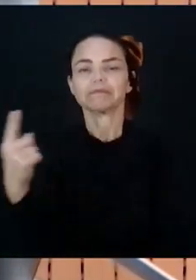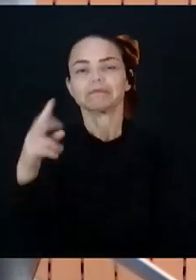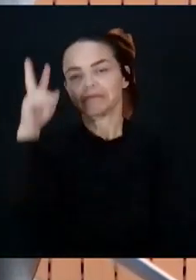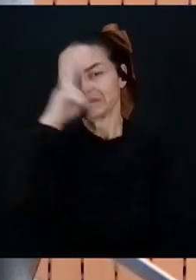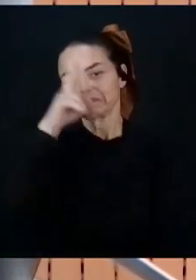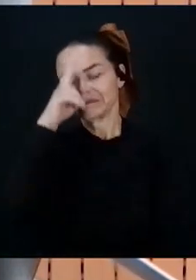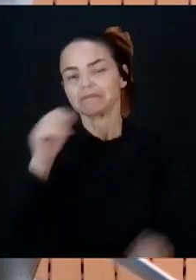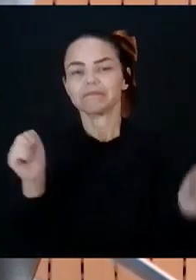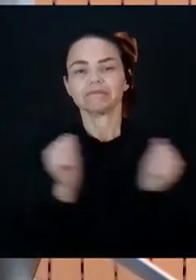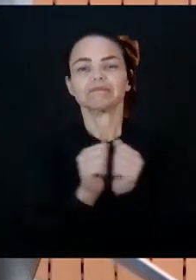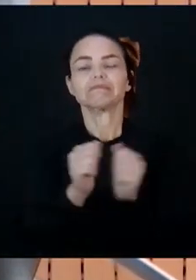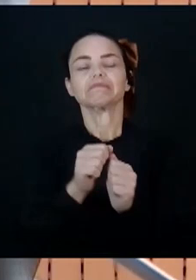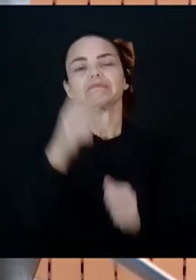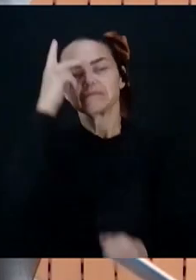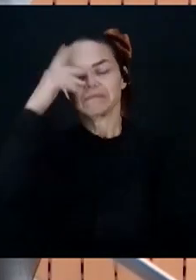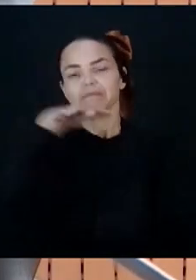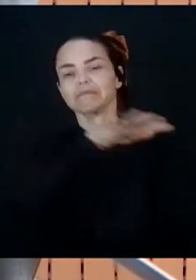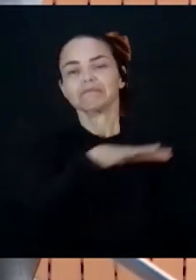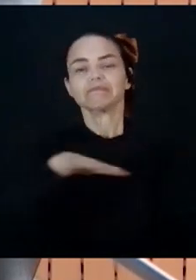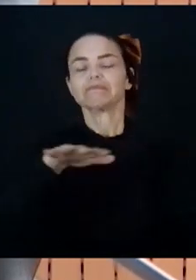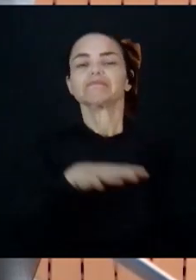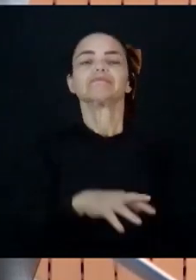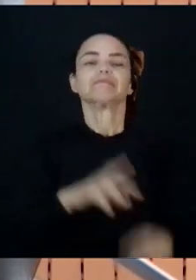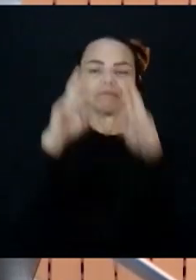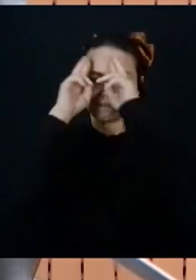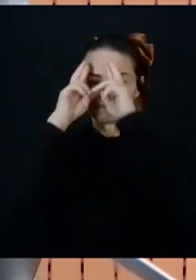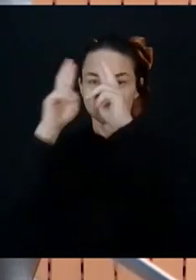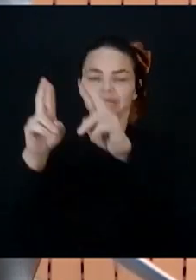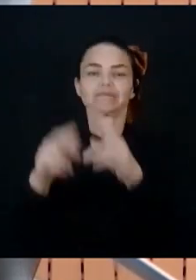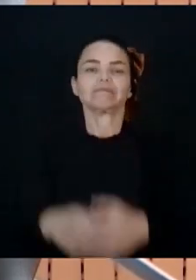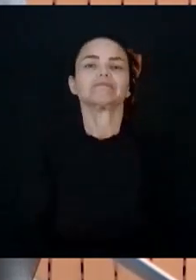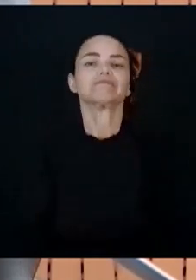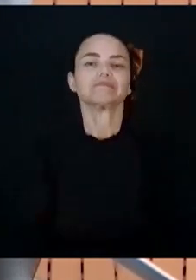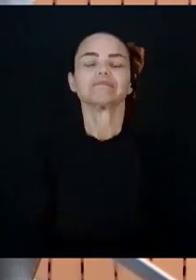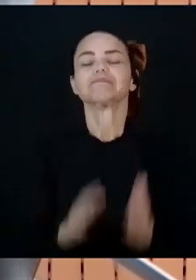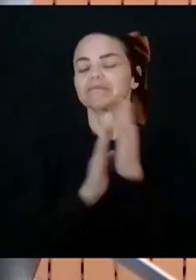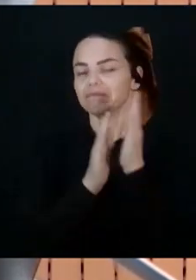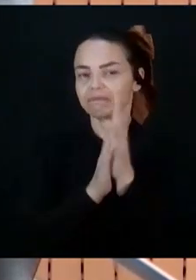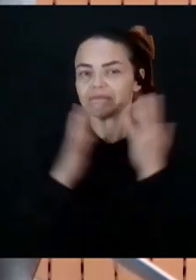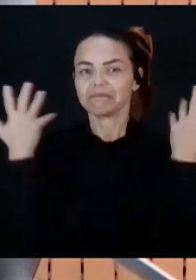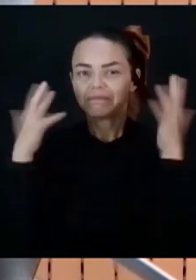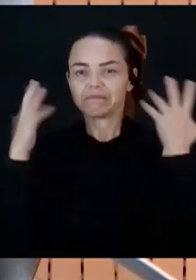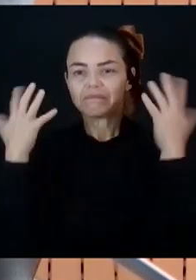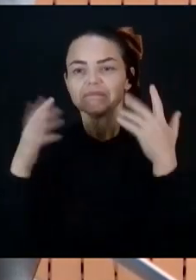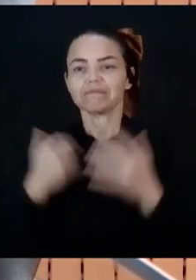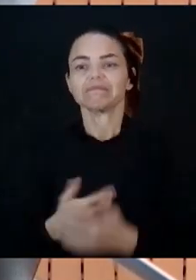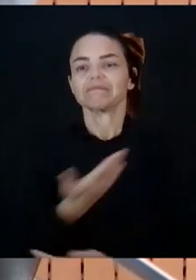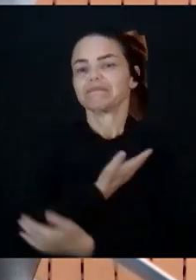dessas pessoas que eu respeito. Parabéns, tenho grandes amigos,